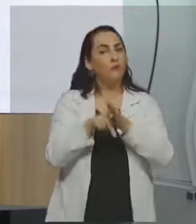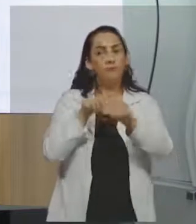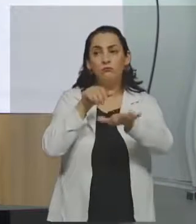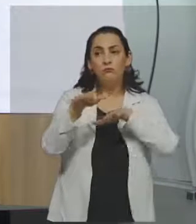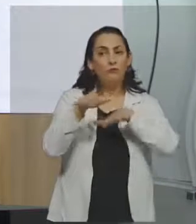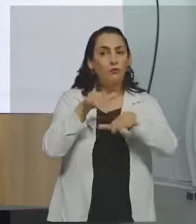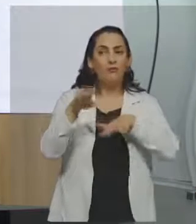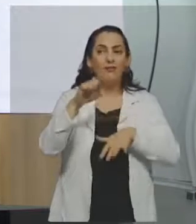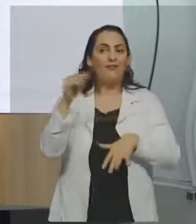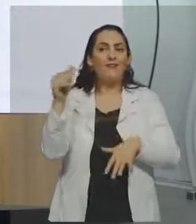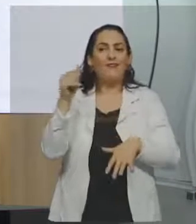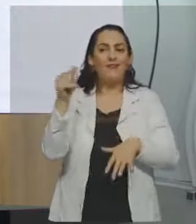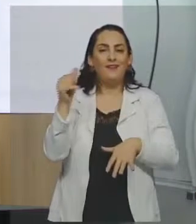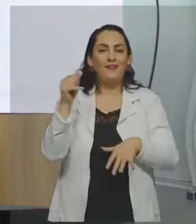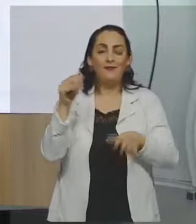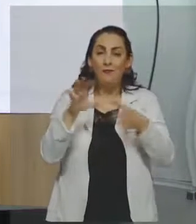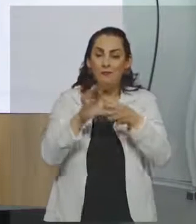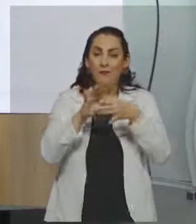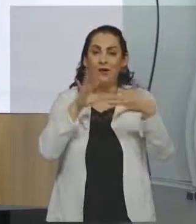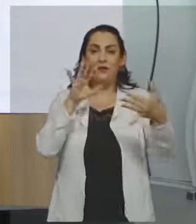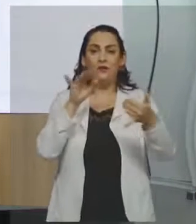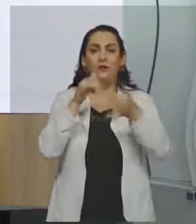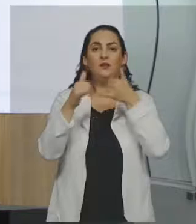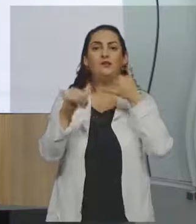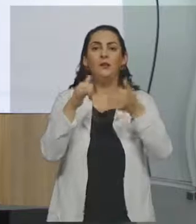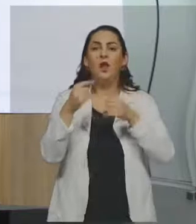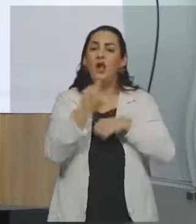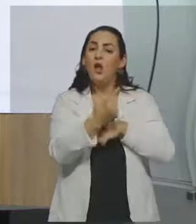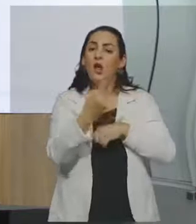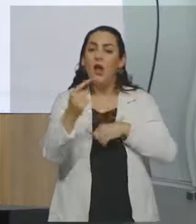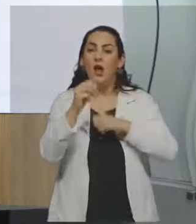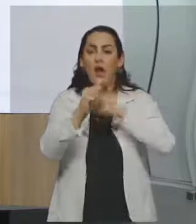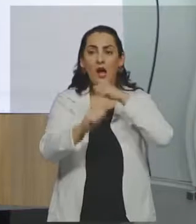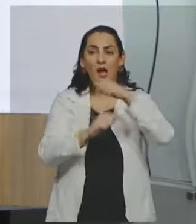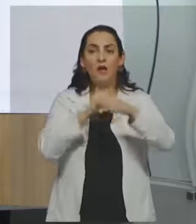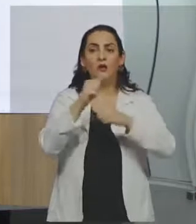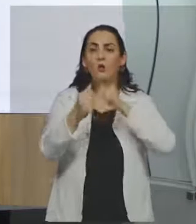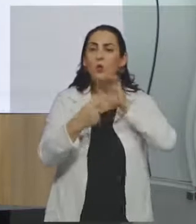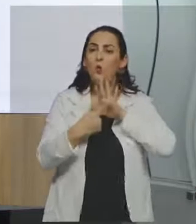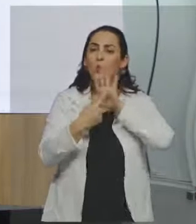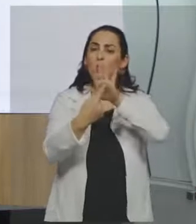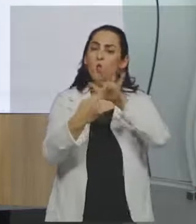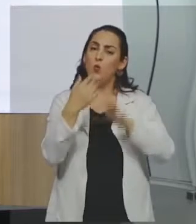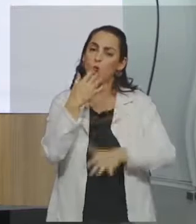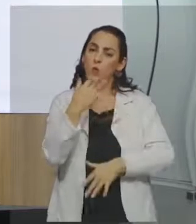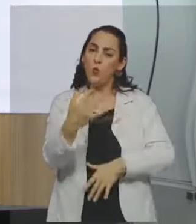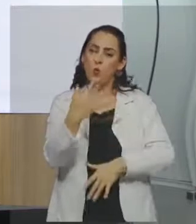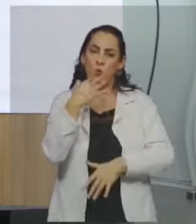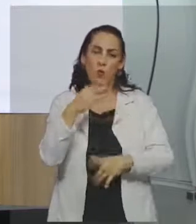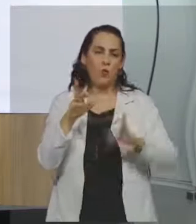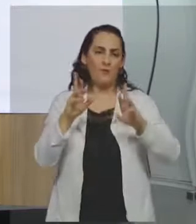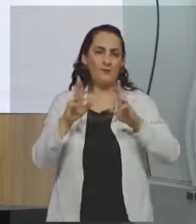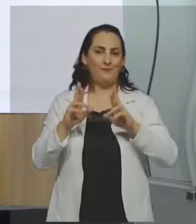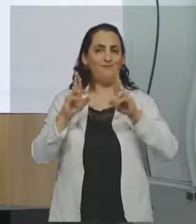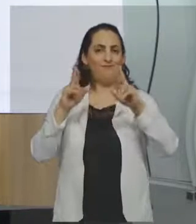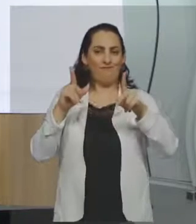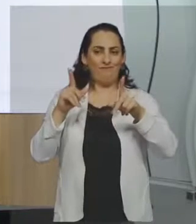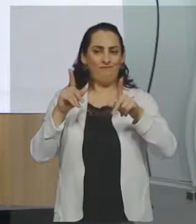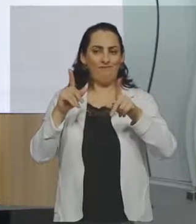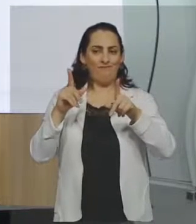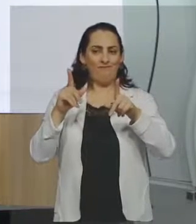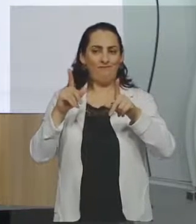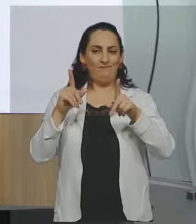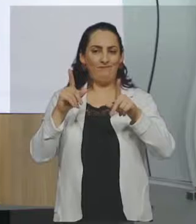liberação de energia. E aí cada átomo vai fornecer uma cor, né? Ou seja, vai dentro do espectro, vai liberar